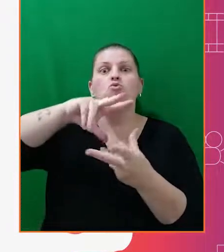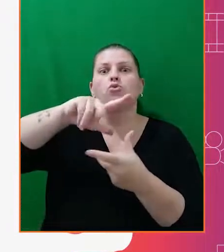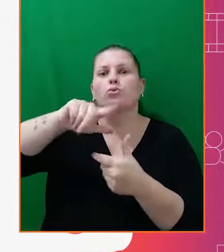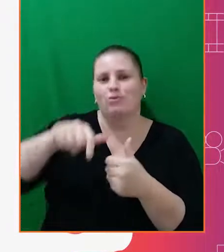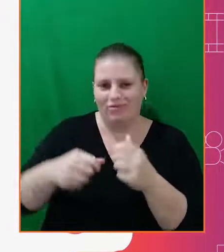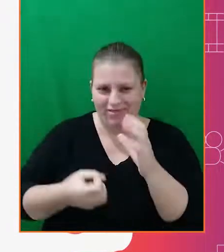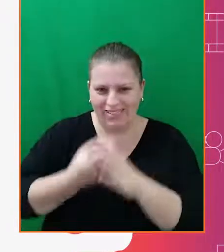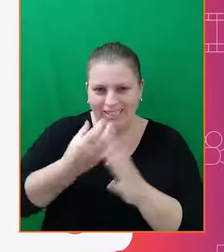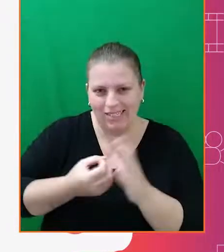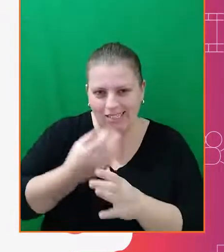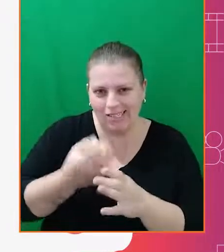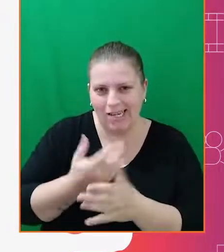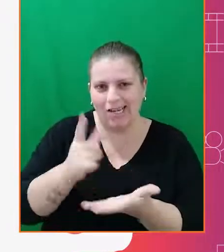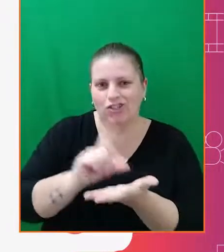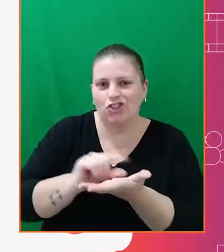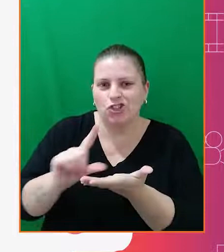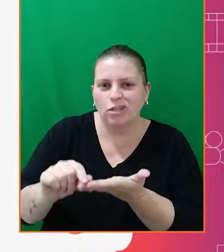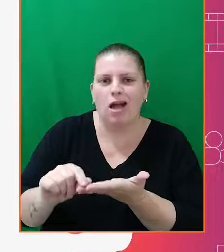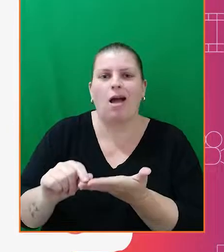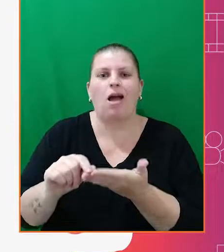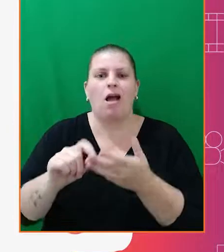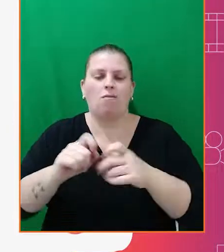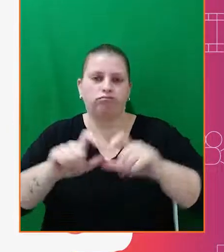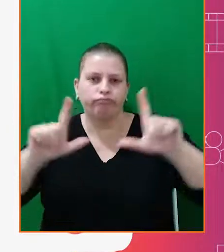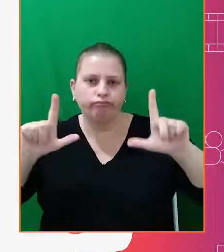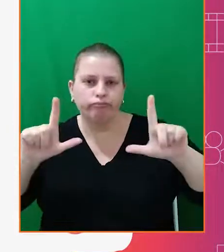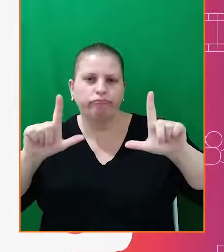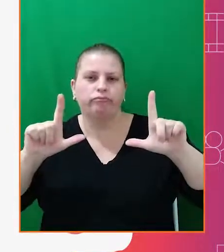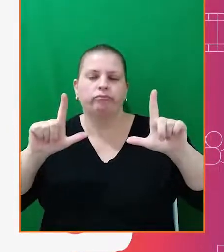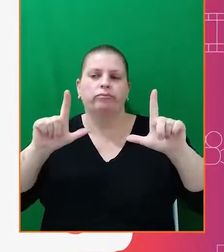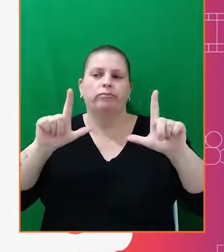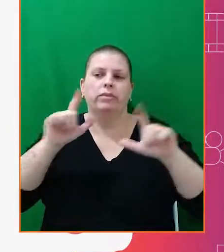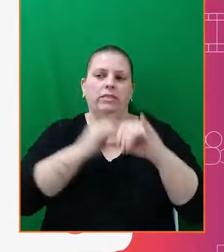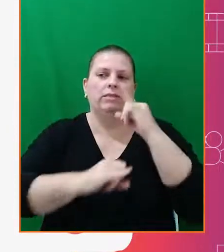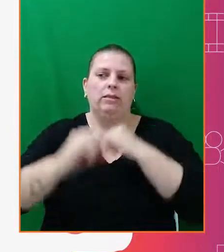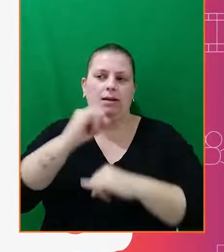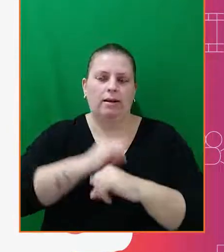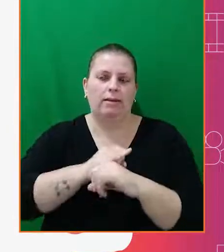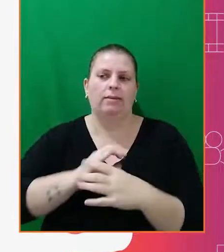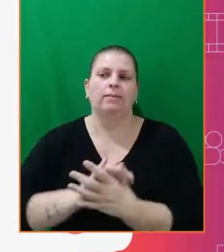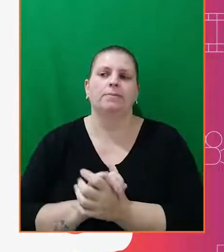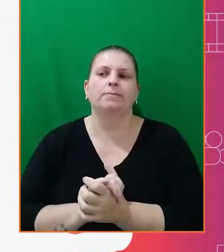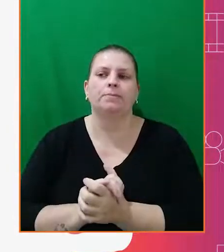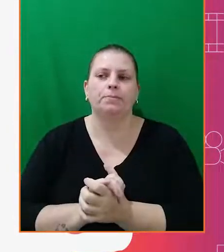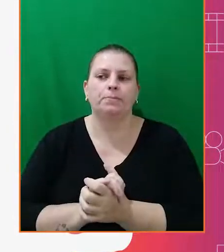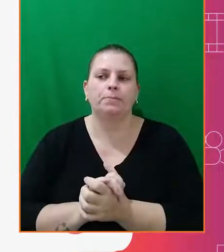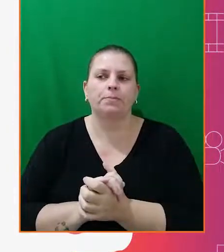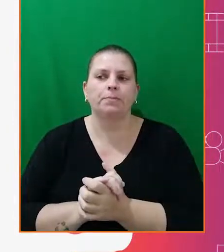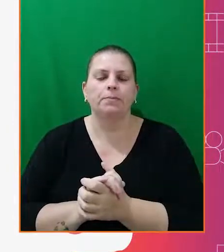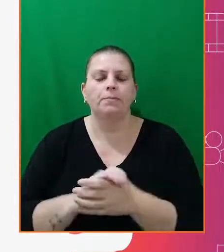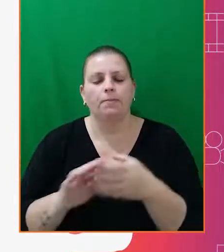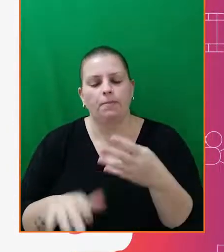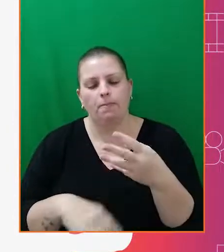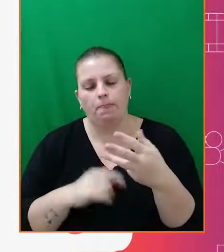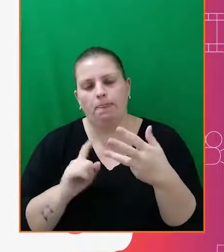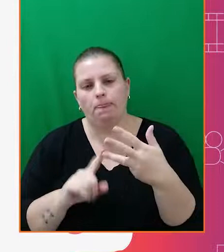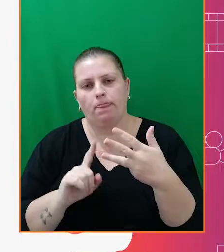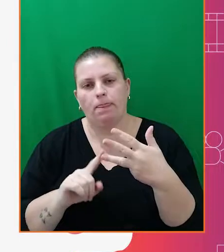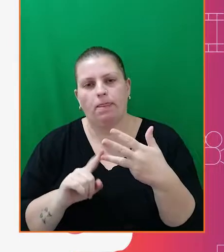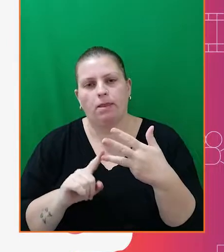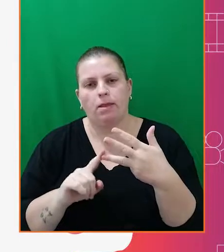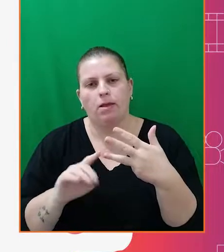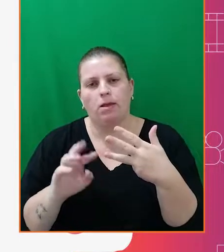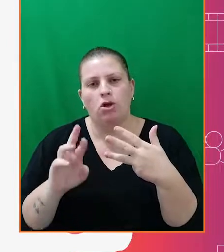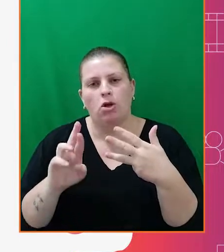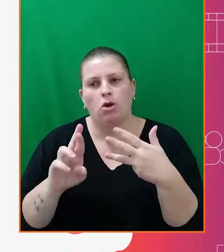mundo de criação vetorial e digital e animação digital na internet. Vamos